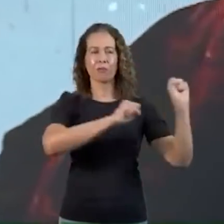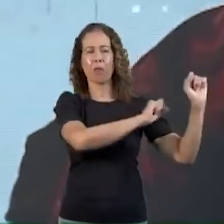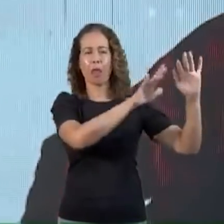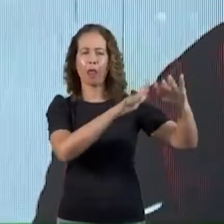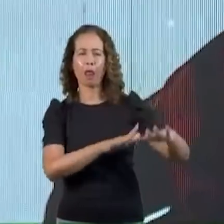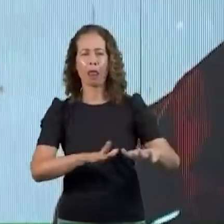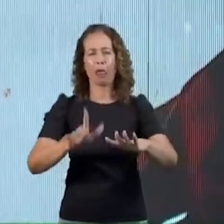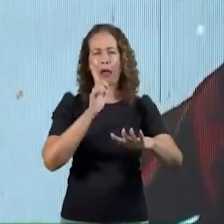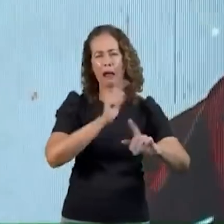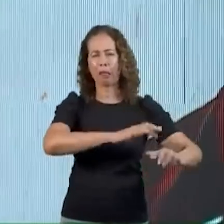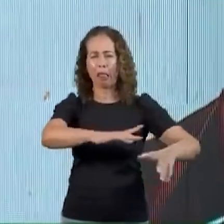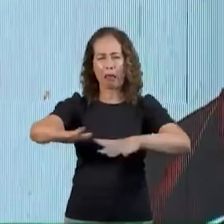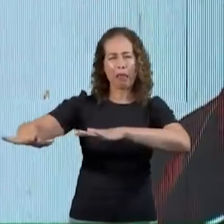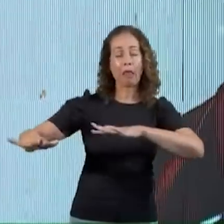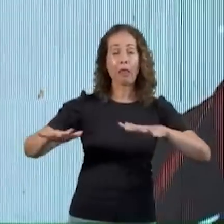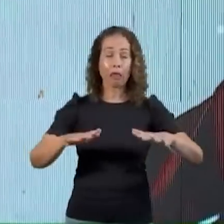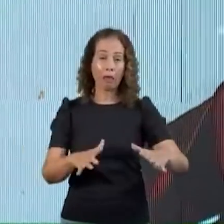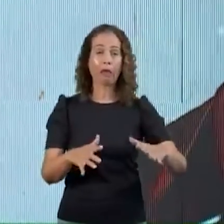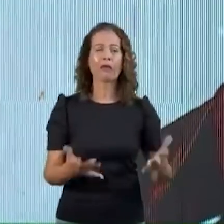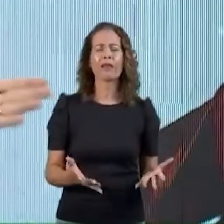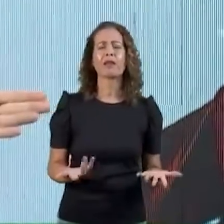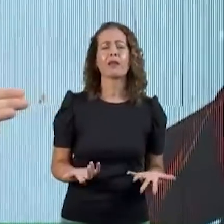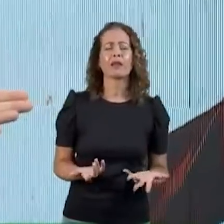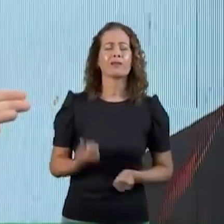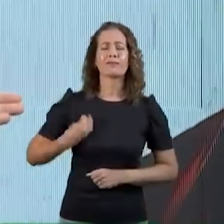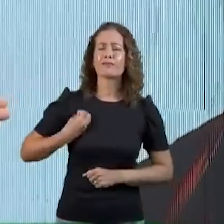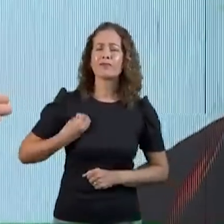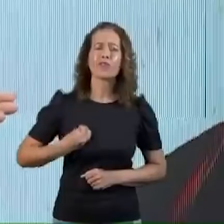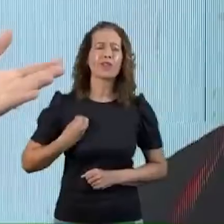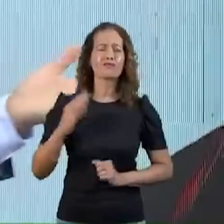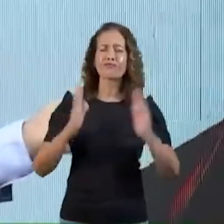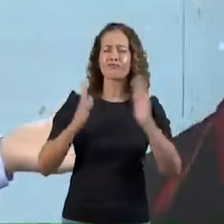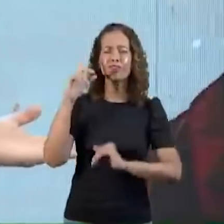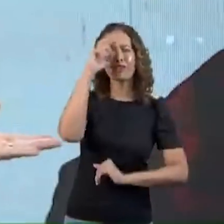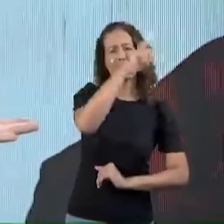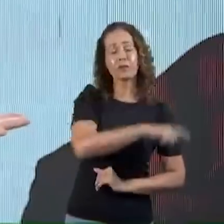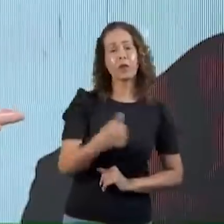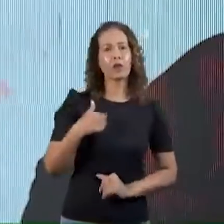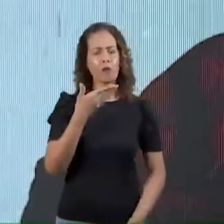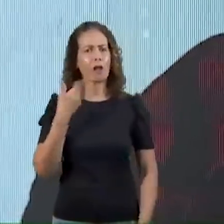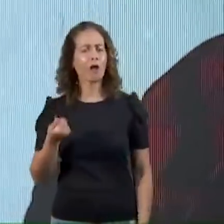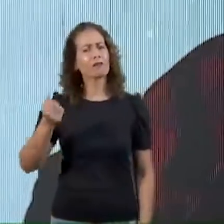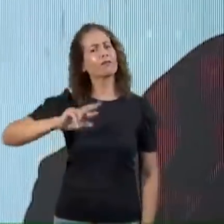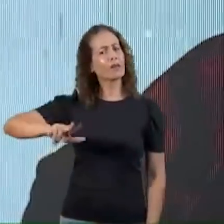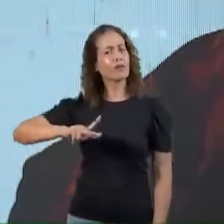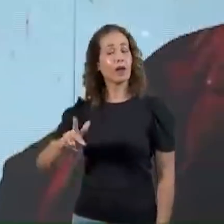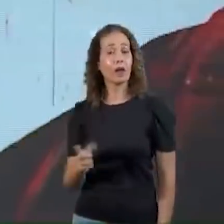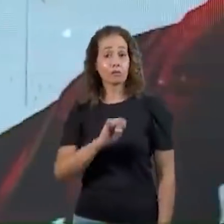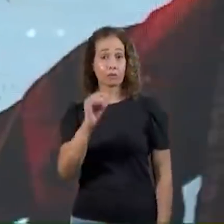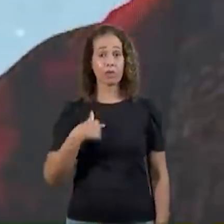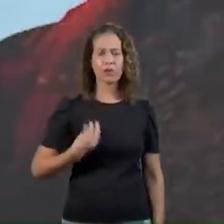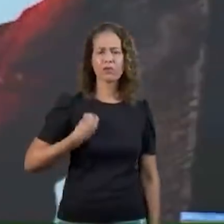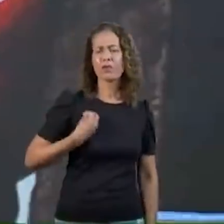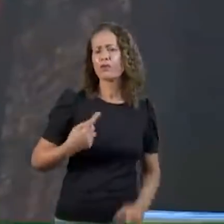em tantas pessoas que viveram tragédias e eu digo, meu Deus, eu não sou melhor do que ninguém. Se eu estou vivo, eu tenho que ter uma pergunta na minha